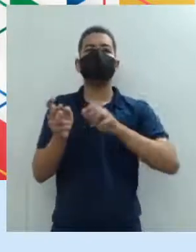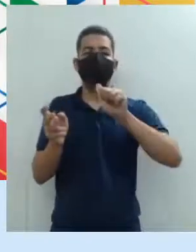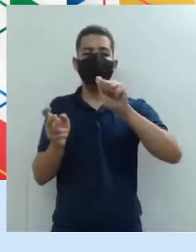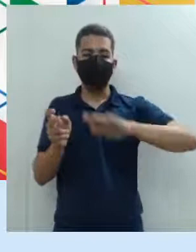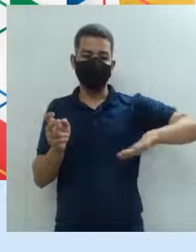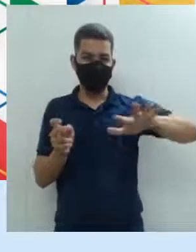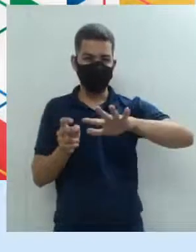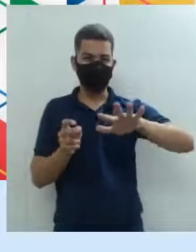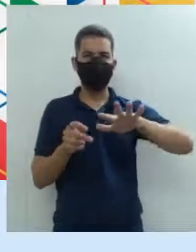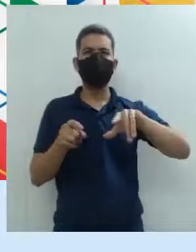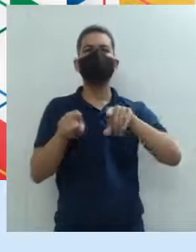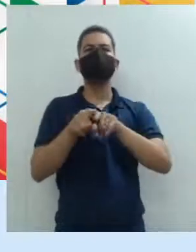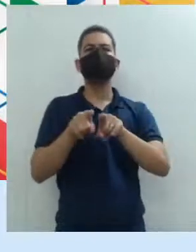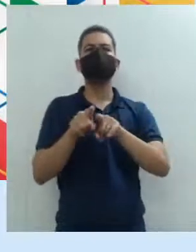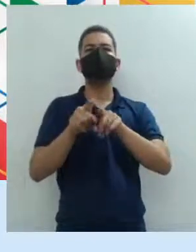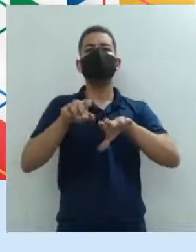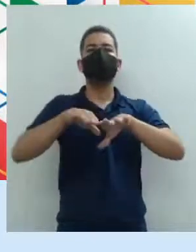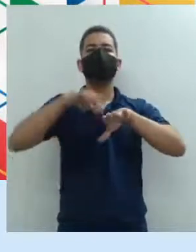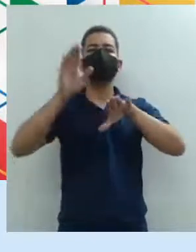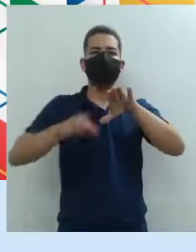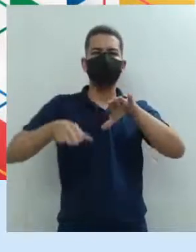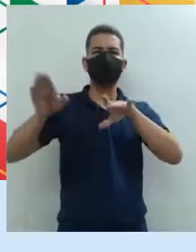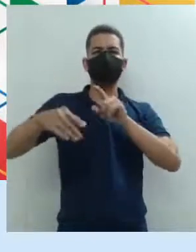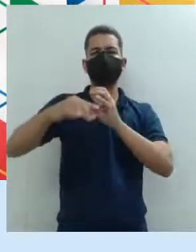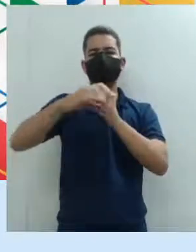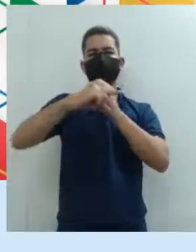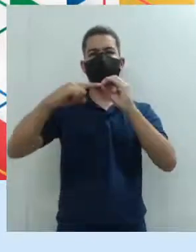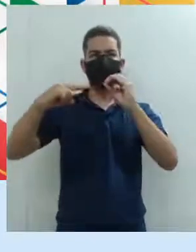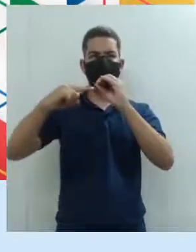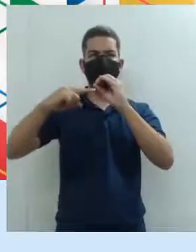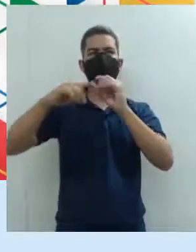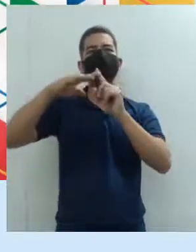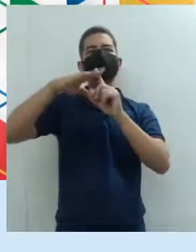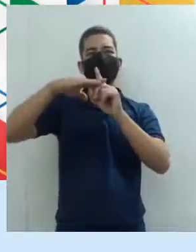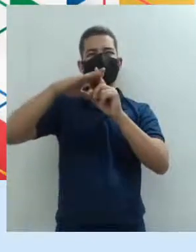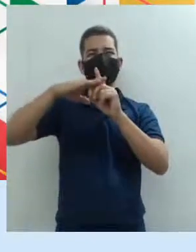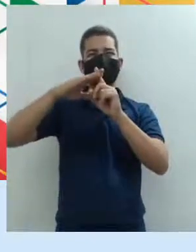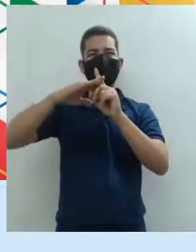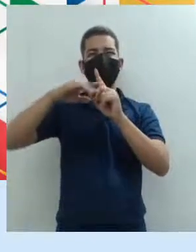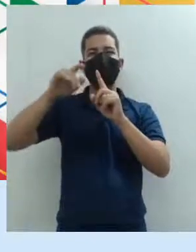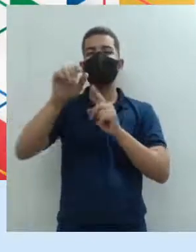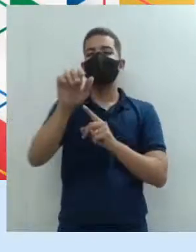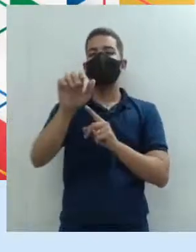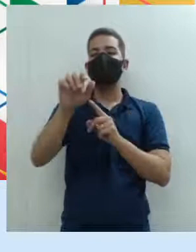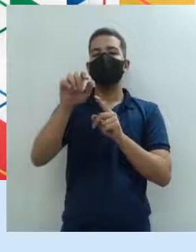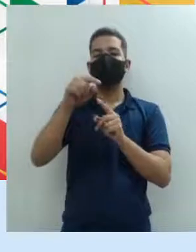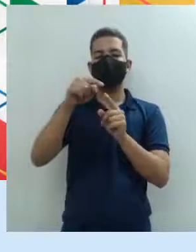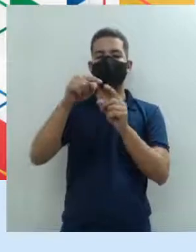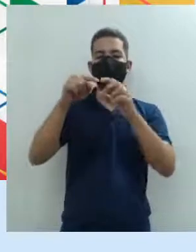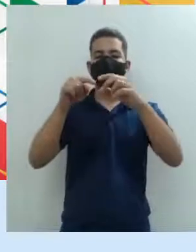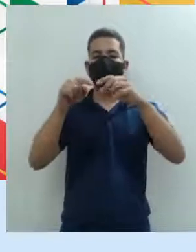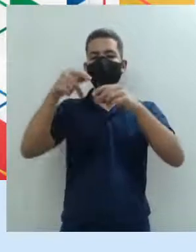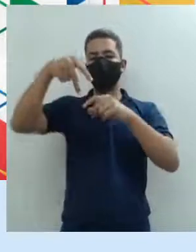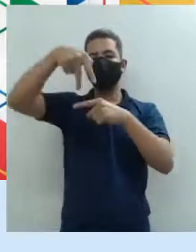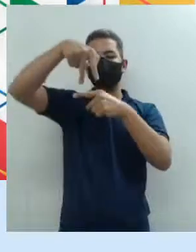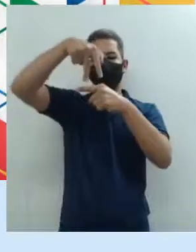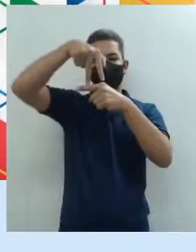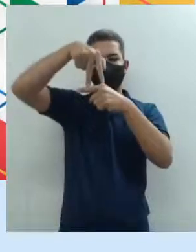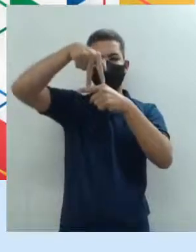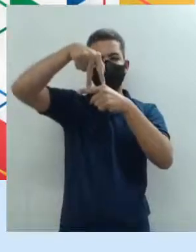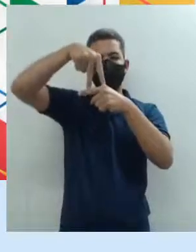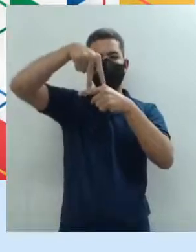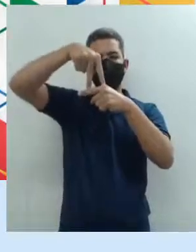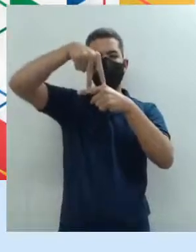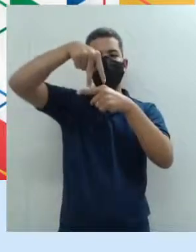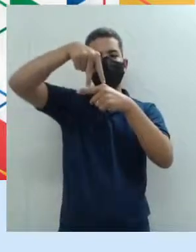área, multiplicado ainda pela variação de temperatura entre os dois extremos, vamos dizer. Tudo isso dividido pelo comprimento ali